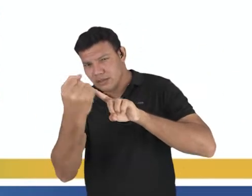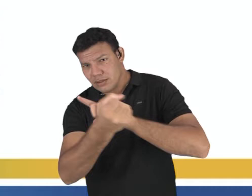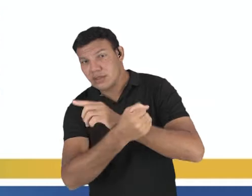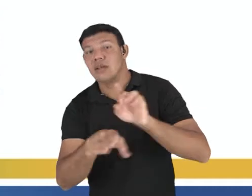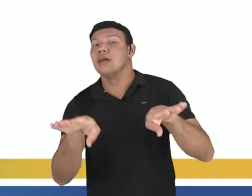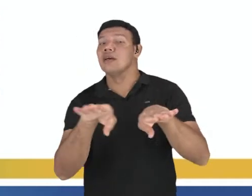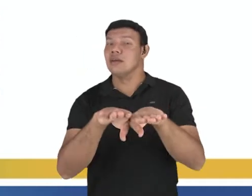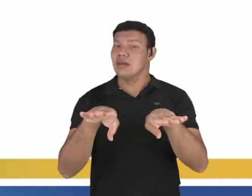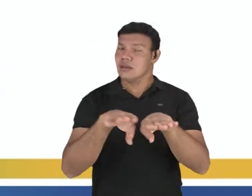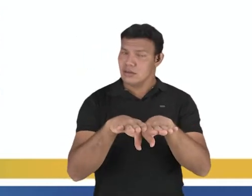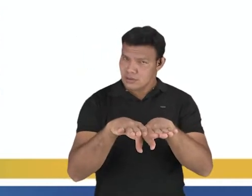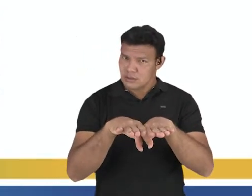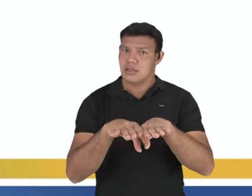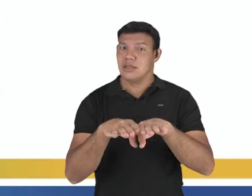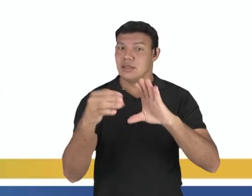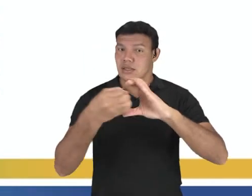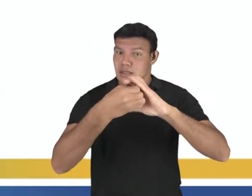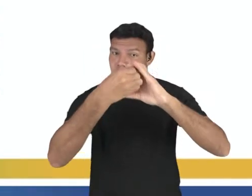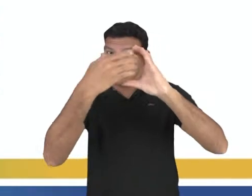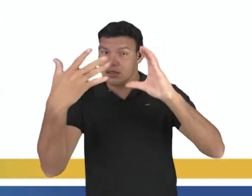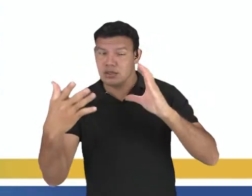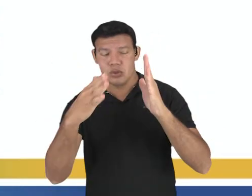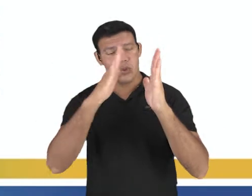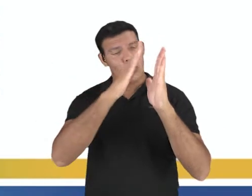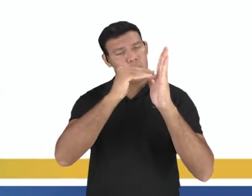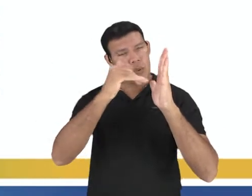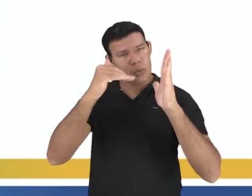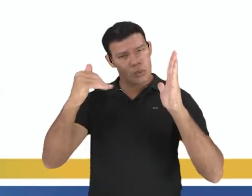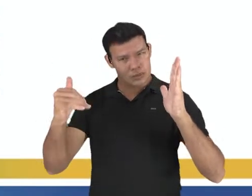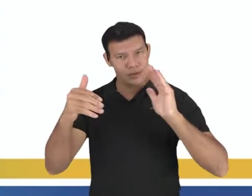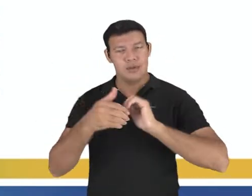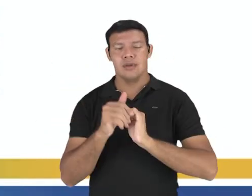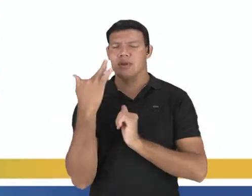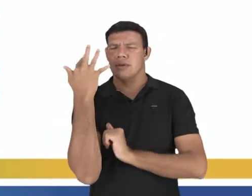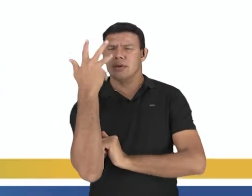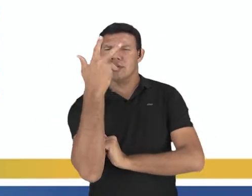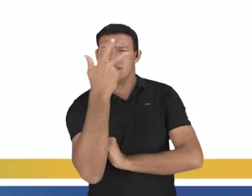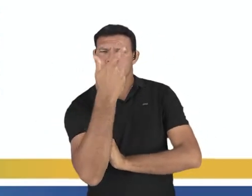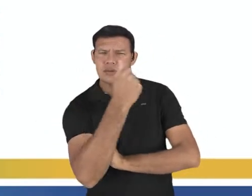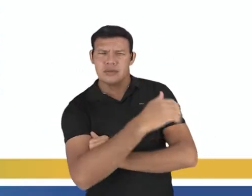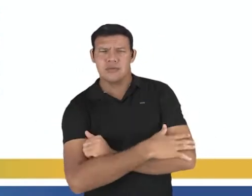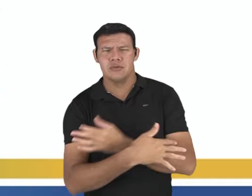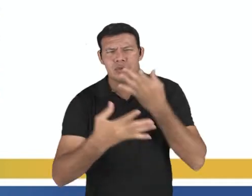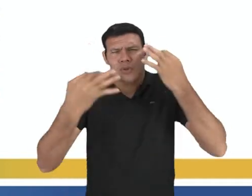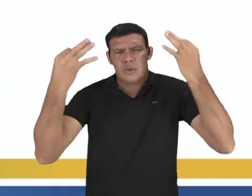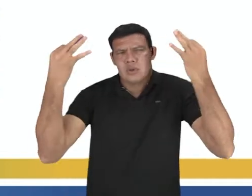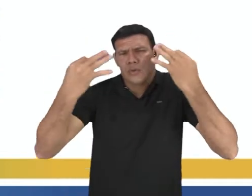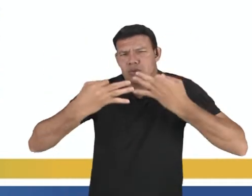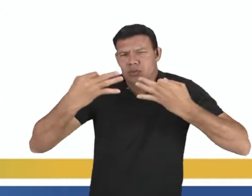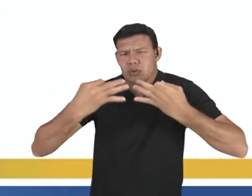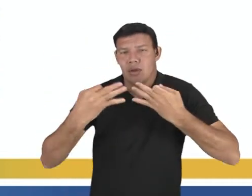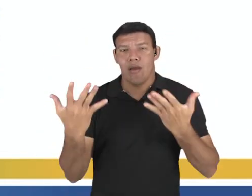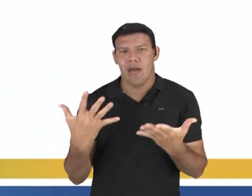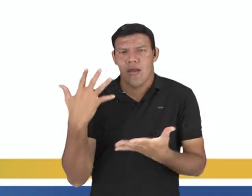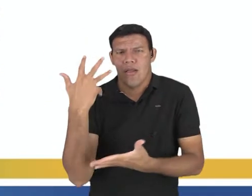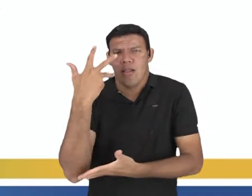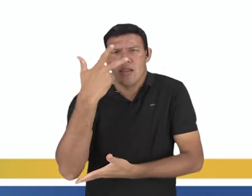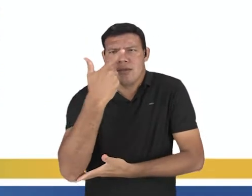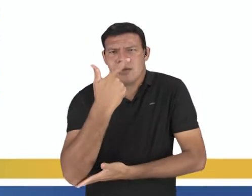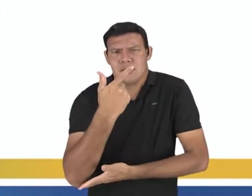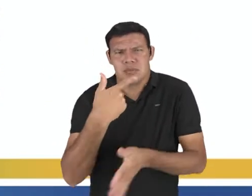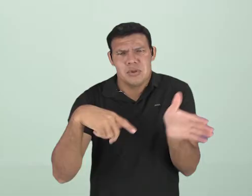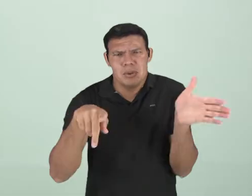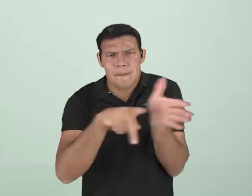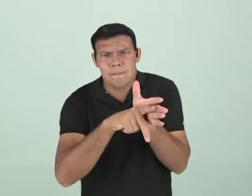também vai trazer o aspecto estético, né? O belo, quando você fala no belo da literatura, é